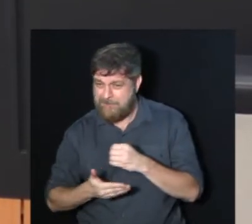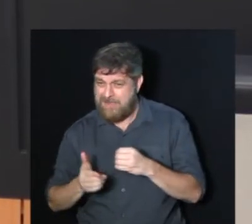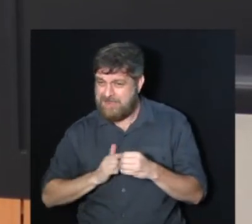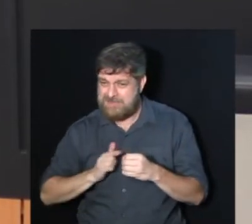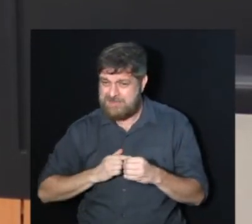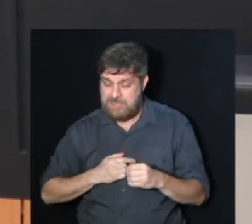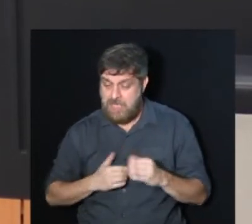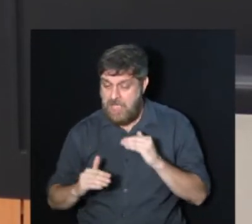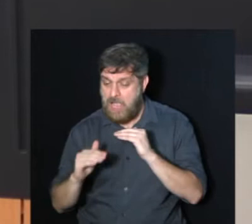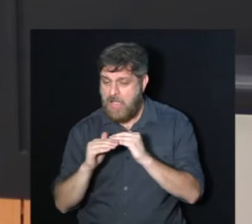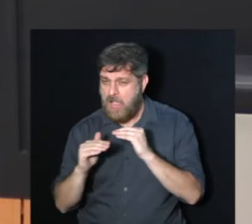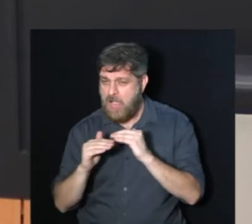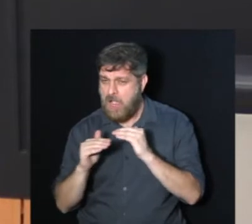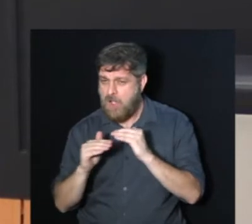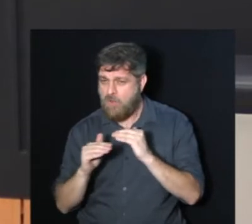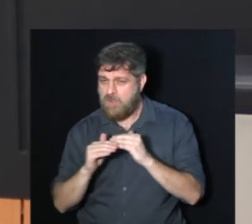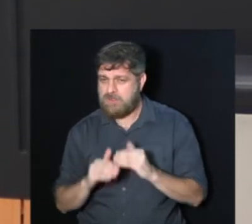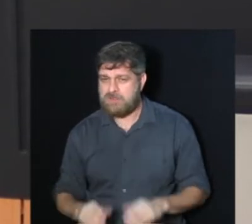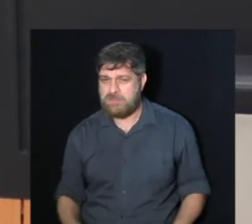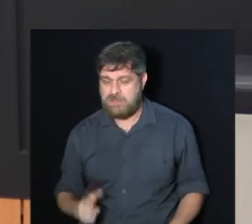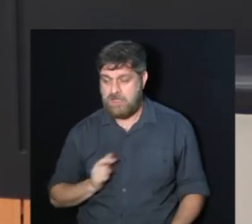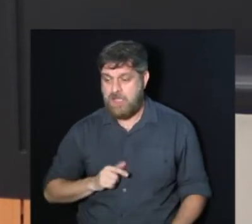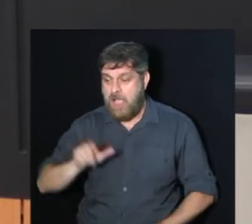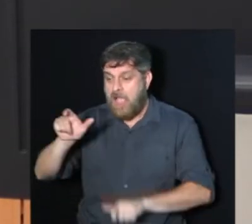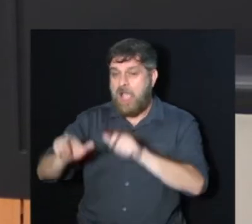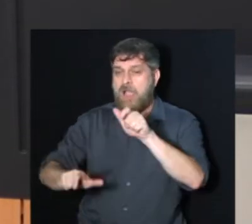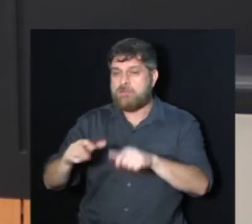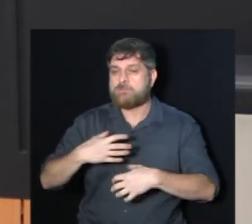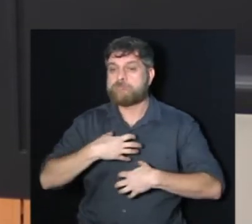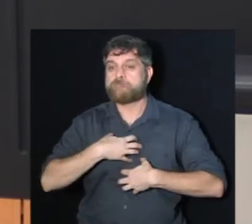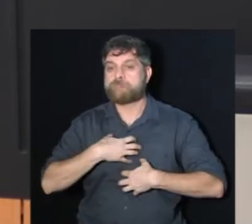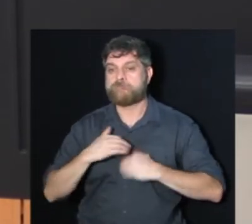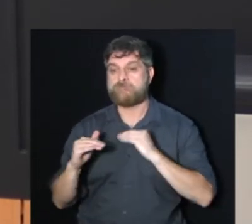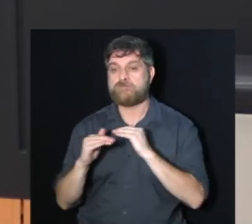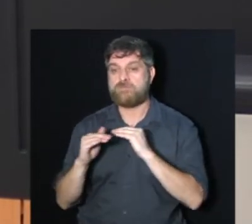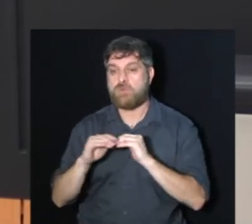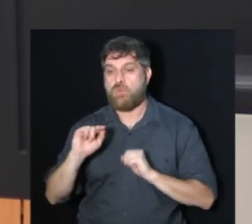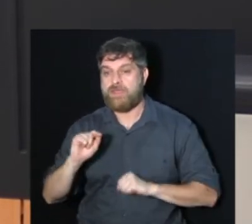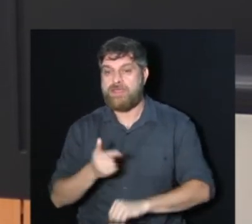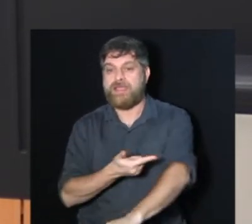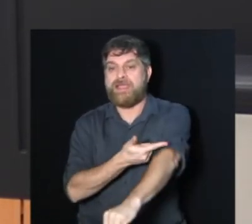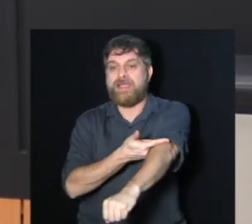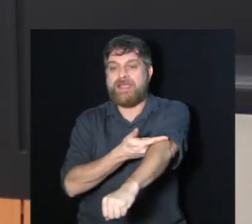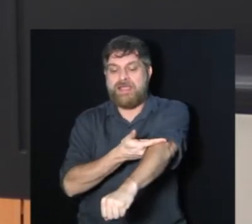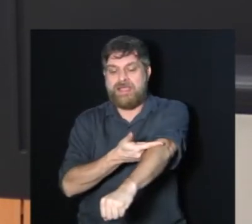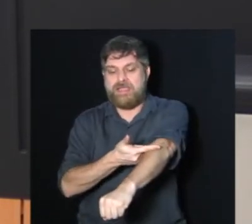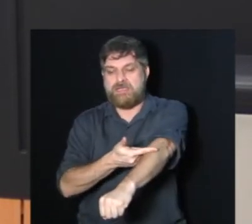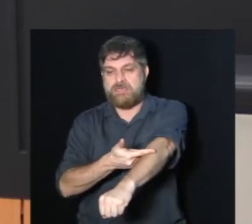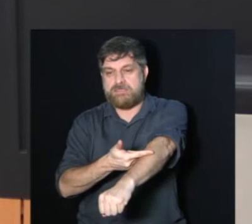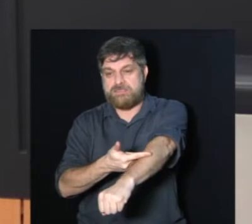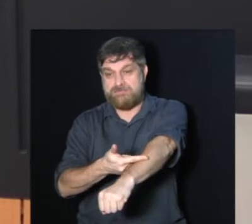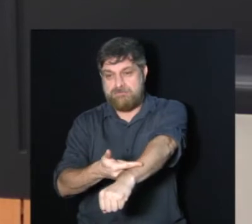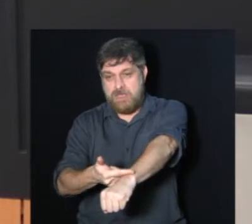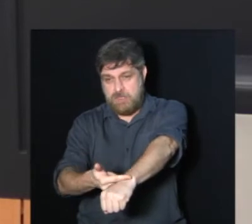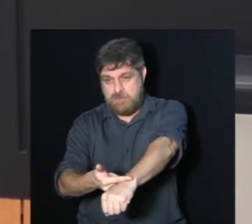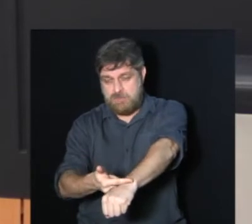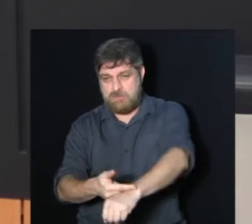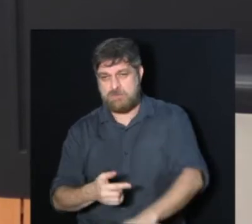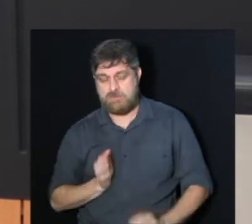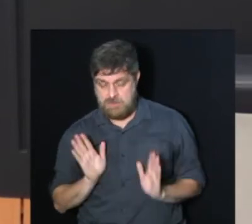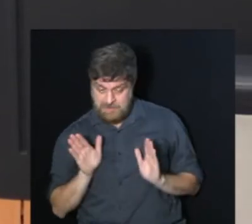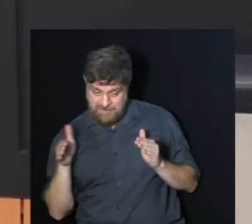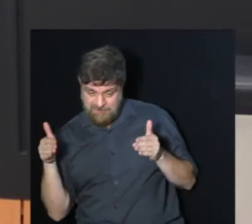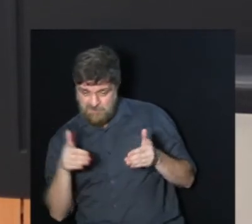a igualdade, que faz com que as pessoas sejam iguais, que é o respeito. E chamando a atenção para o